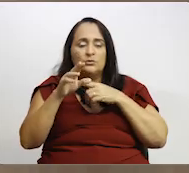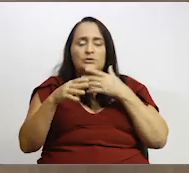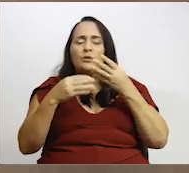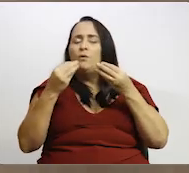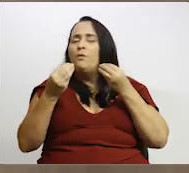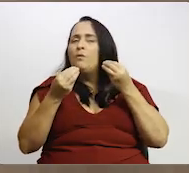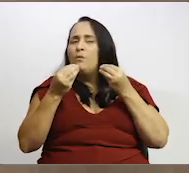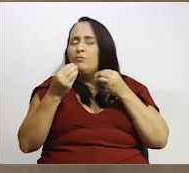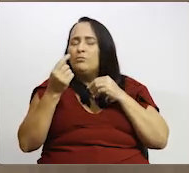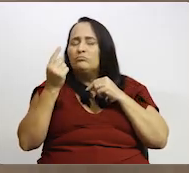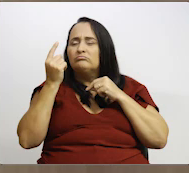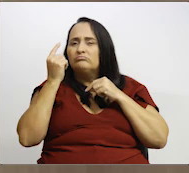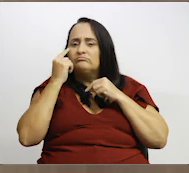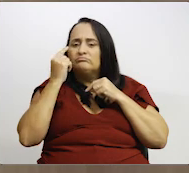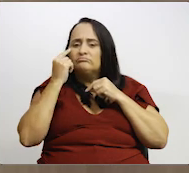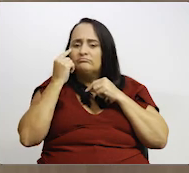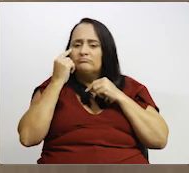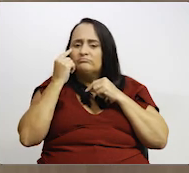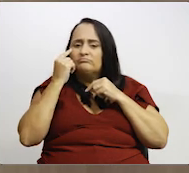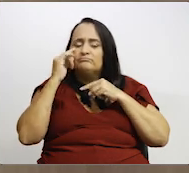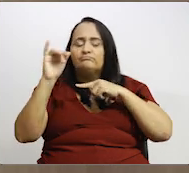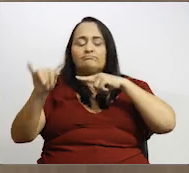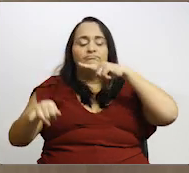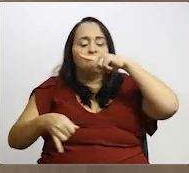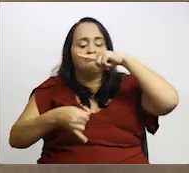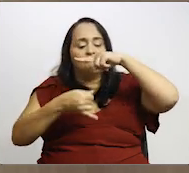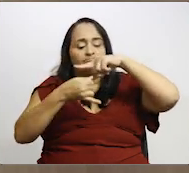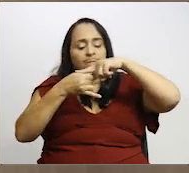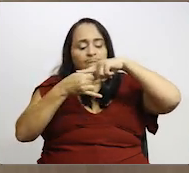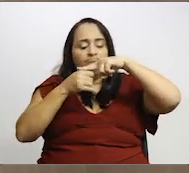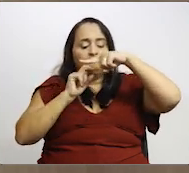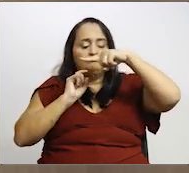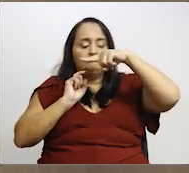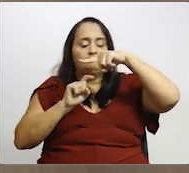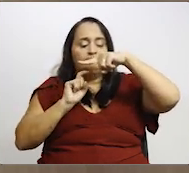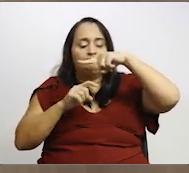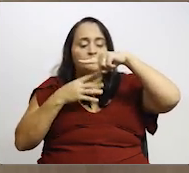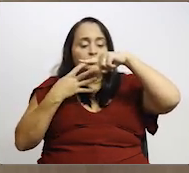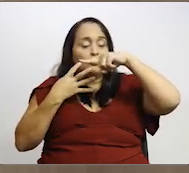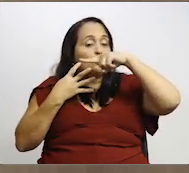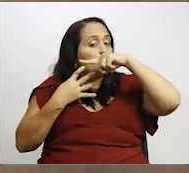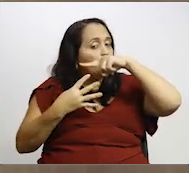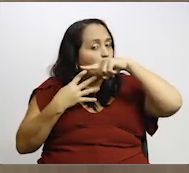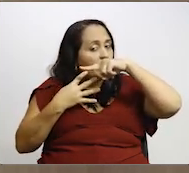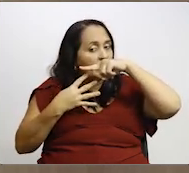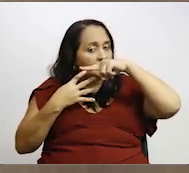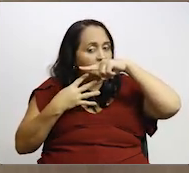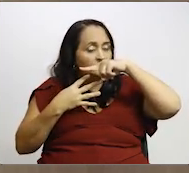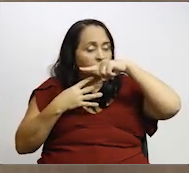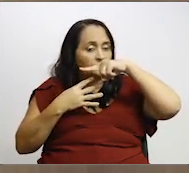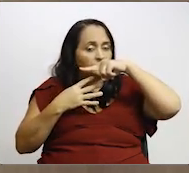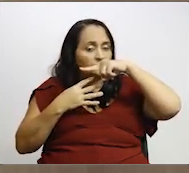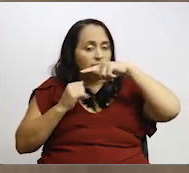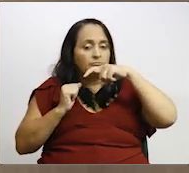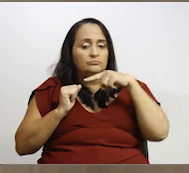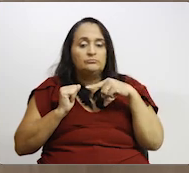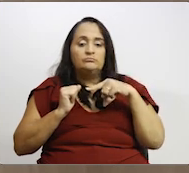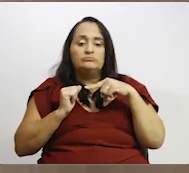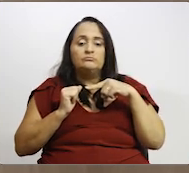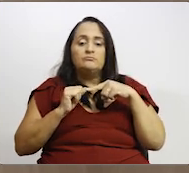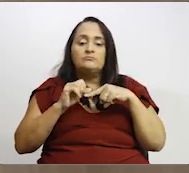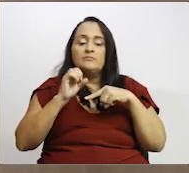partes, eu vou escrever ele na parte de baixo da fração. Se essa mesma